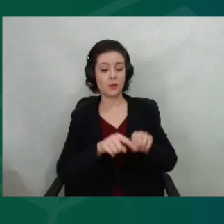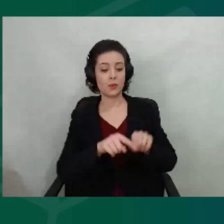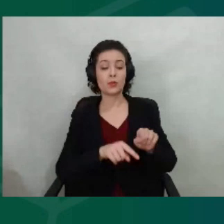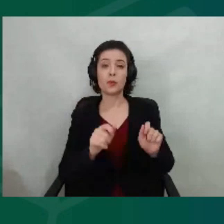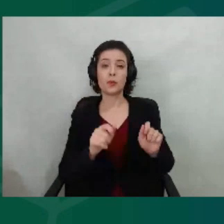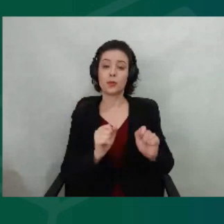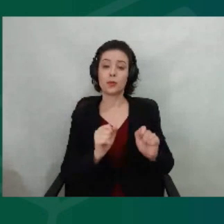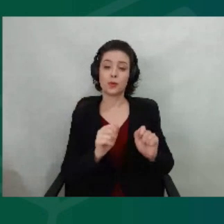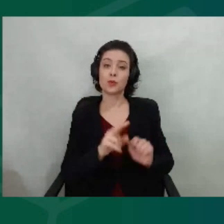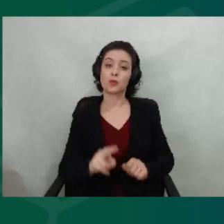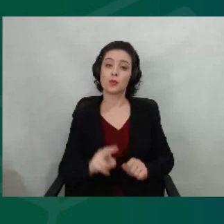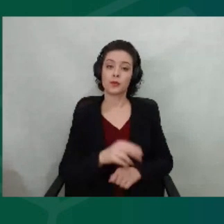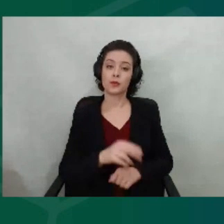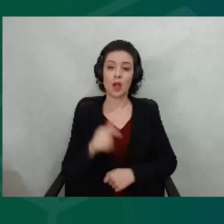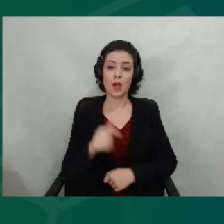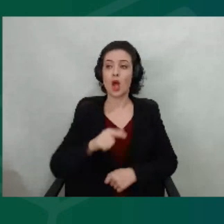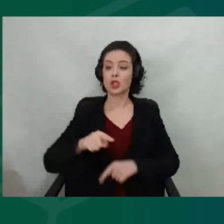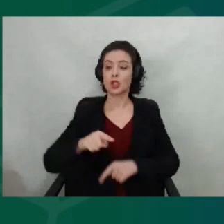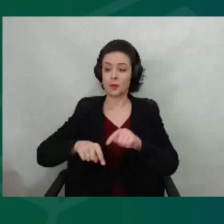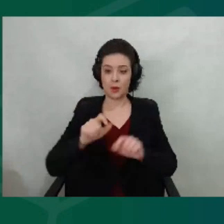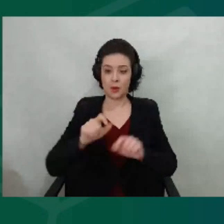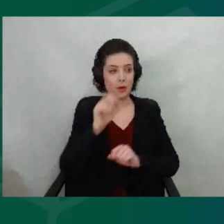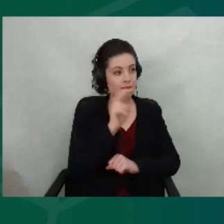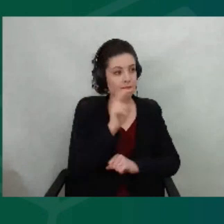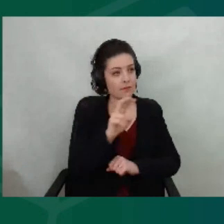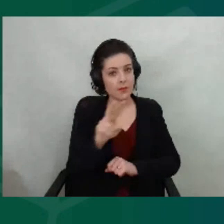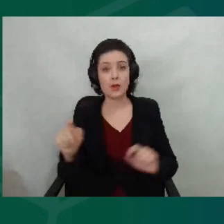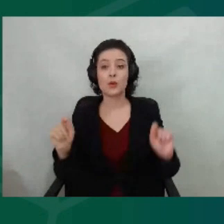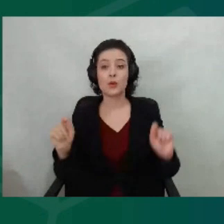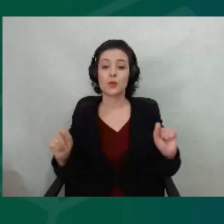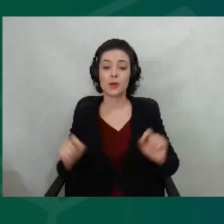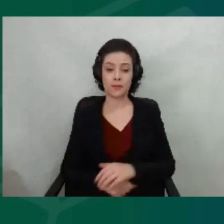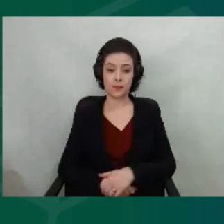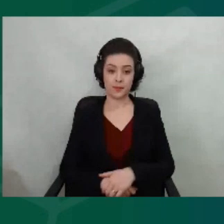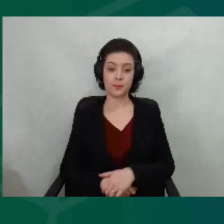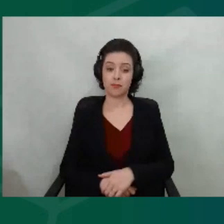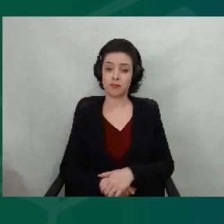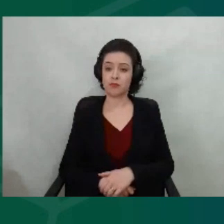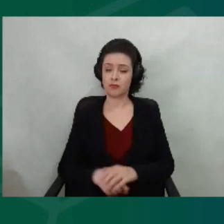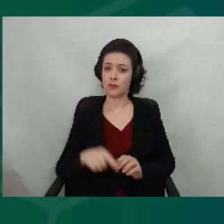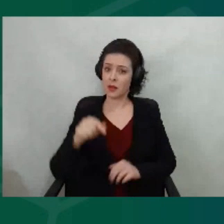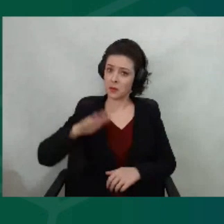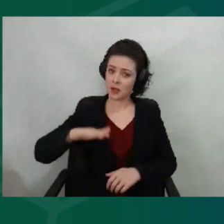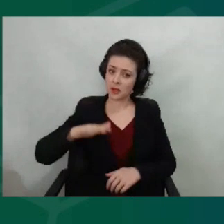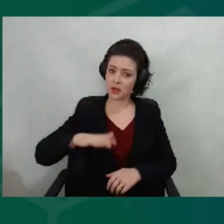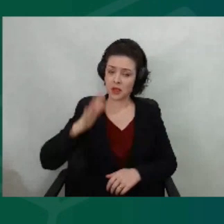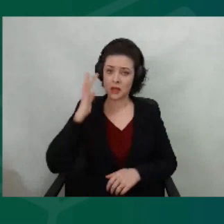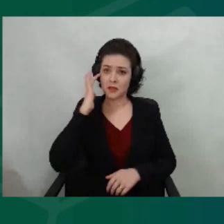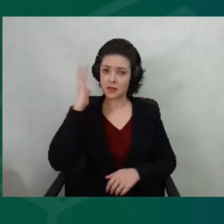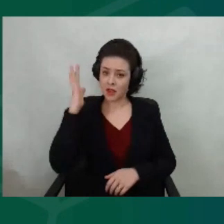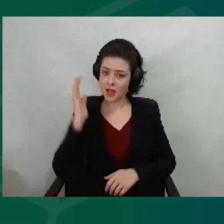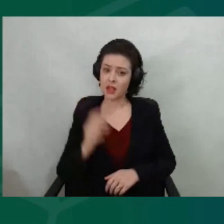Mas outros produtos que a gente pode ver, e produtos de baixo custo, de fácil acesso, a gente tem o